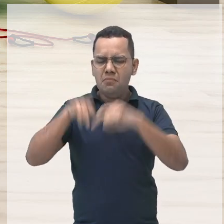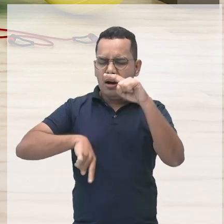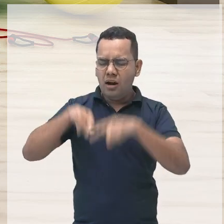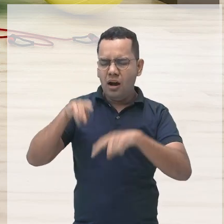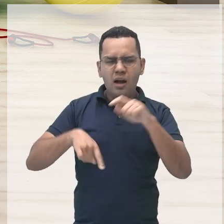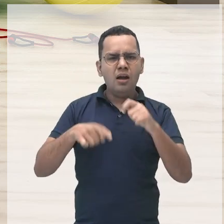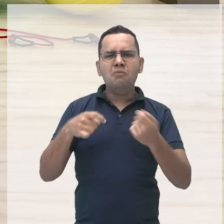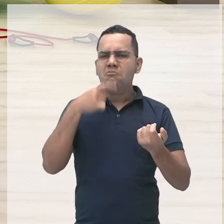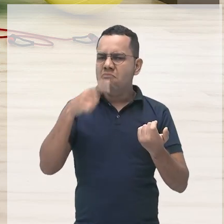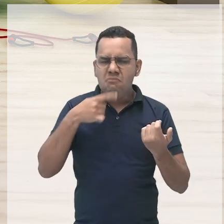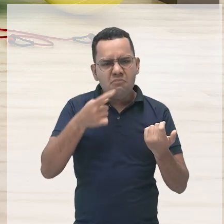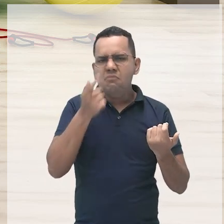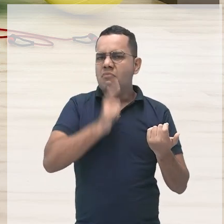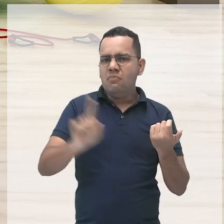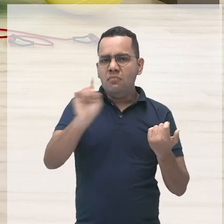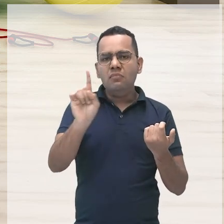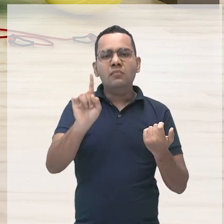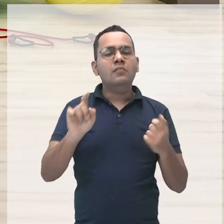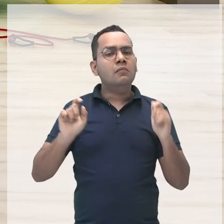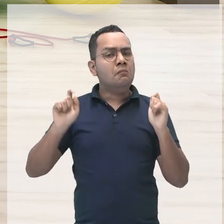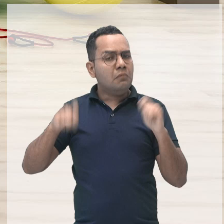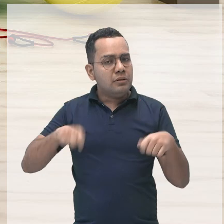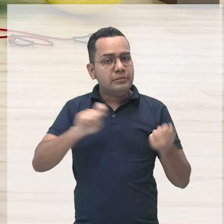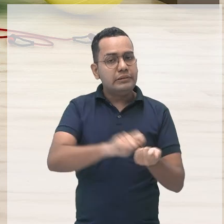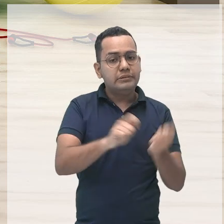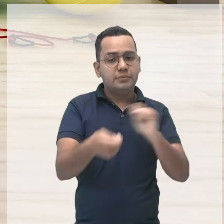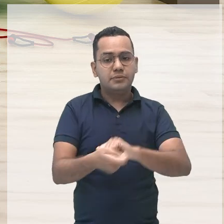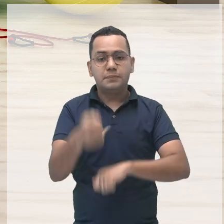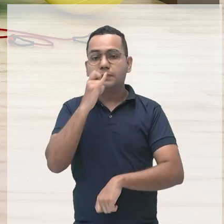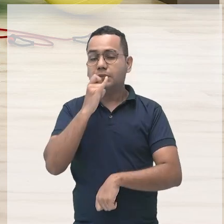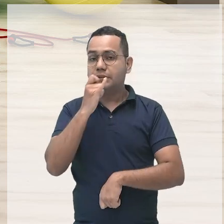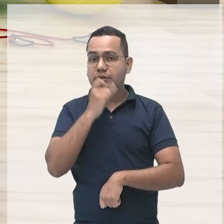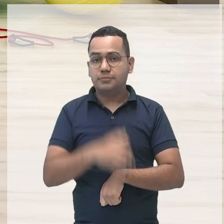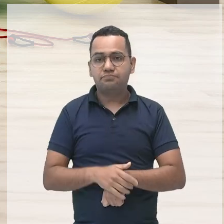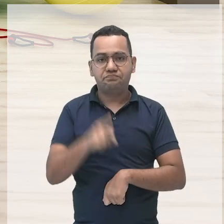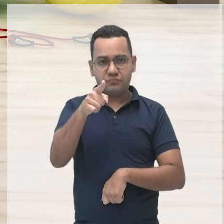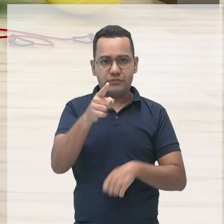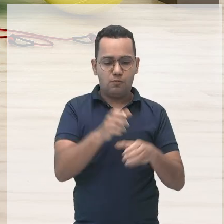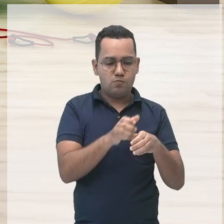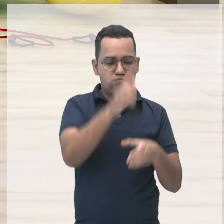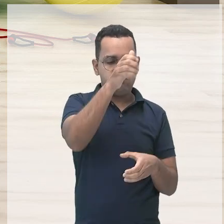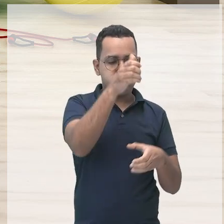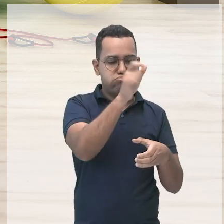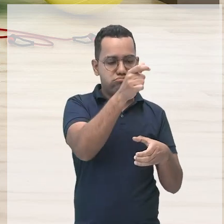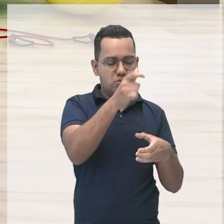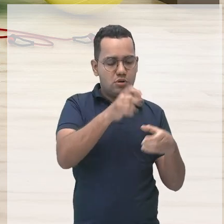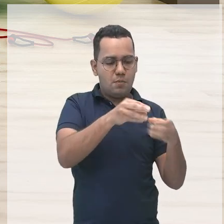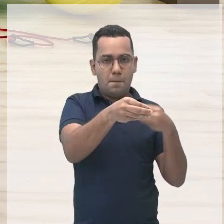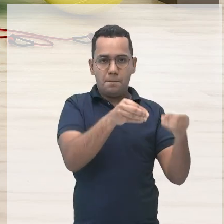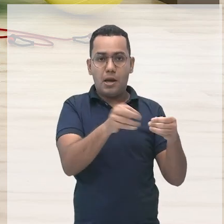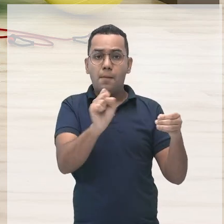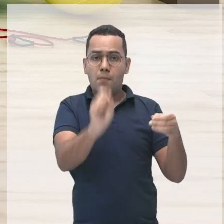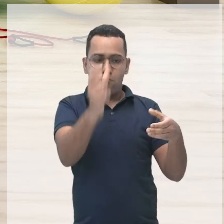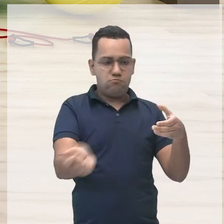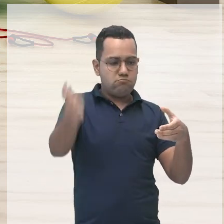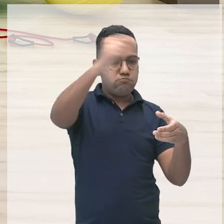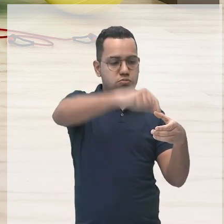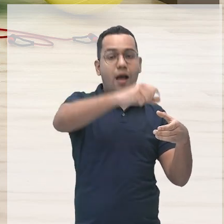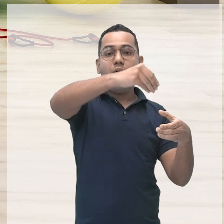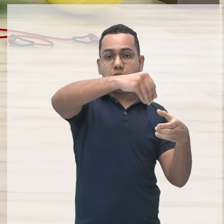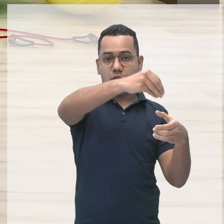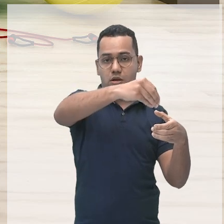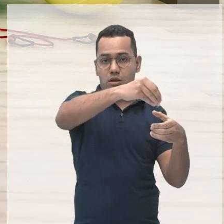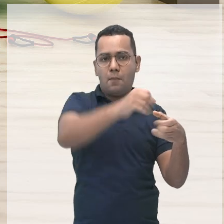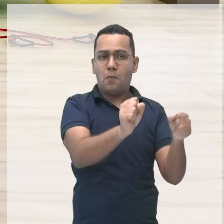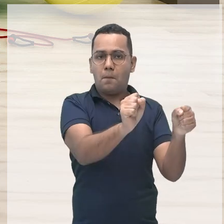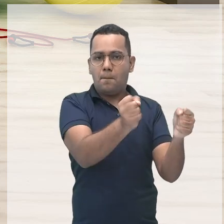fazer? Pode sim, você pode adaptar esse instrumento, pegando ali uma garrafa PET, coloca ali um pouquinho de areia para formar o peso, ou